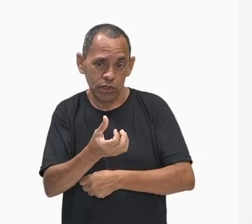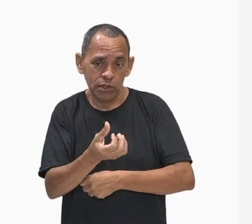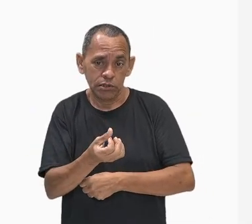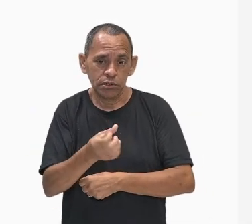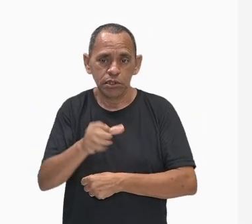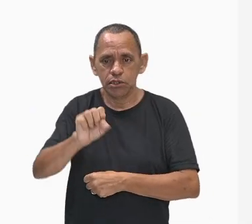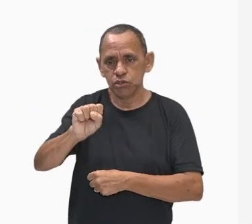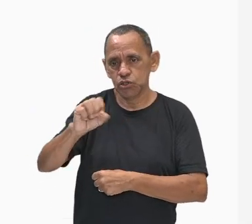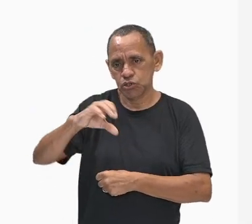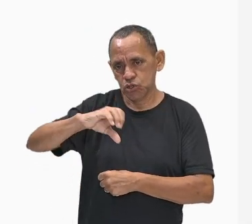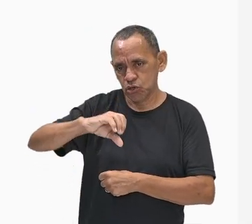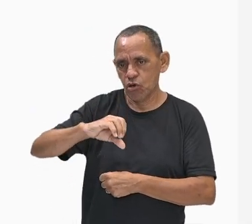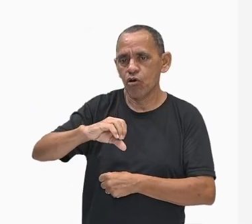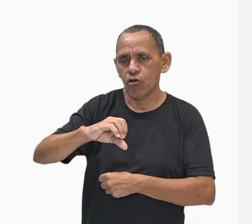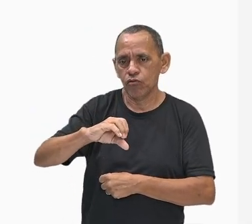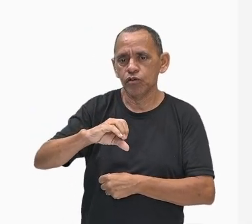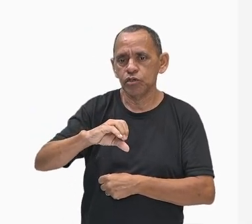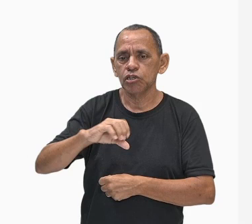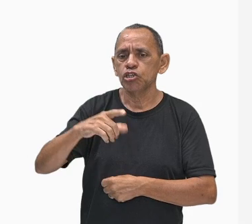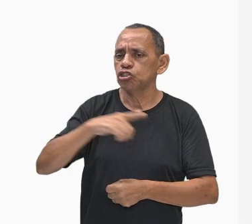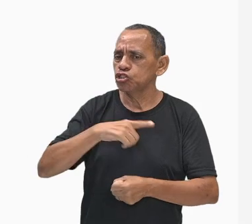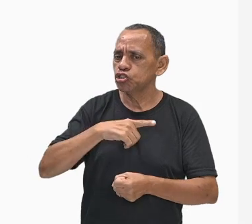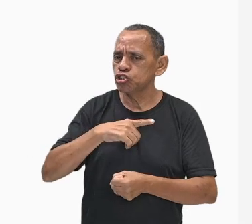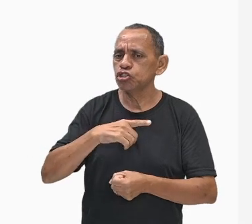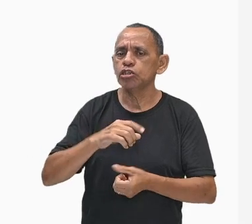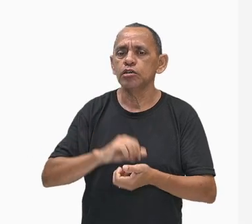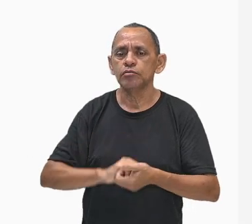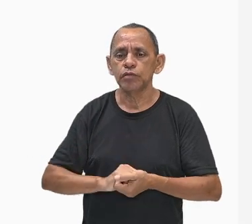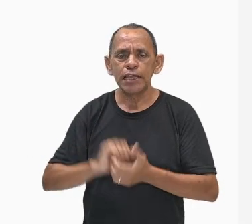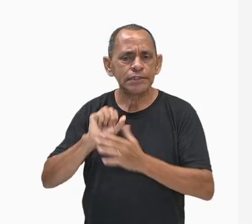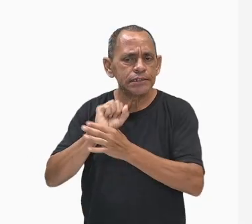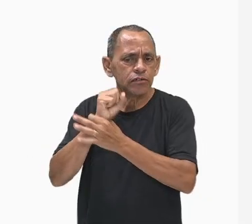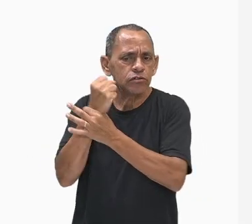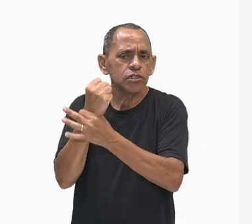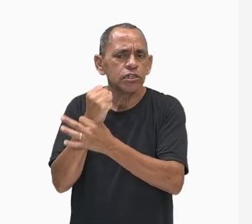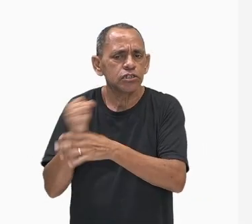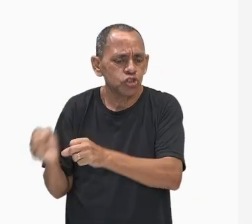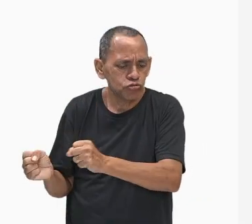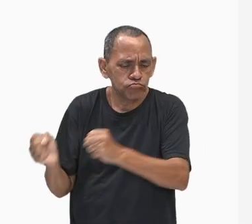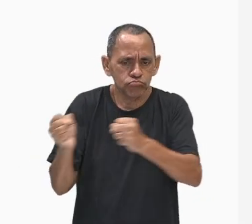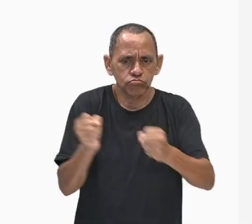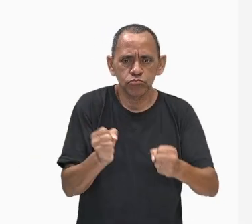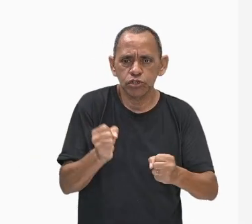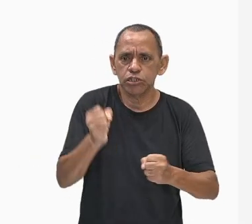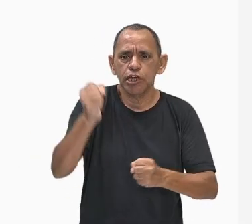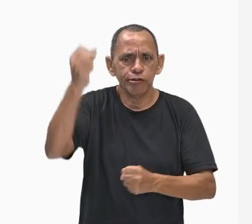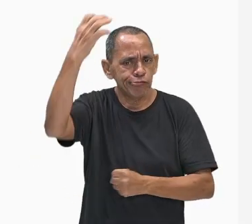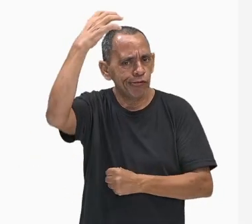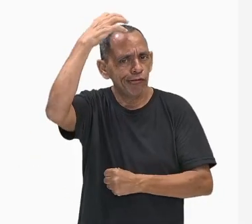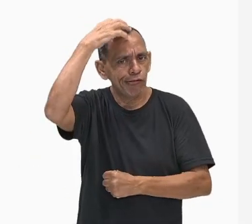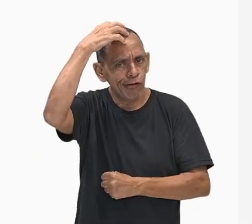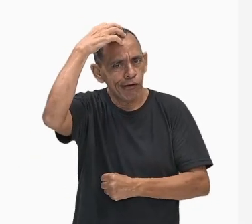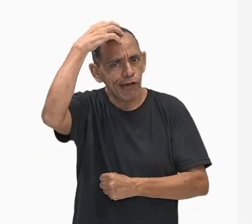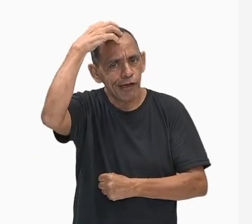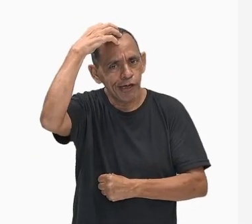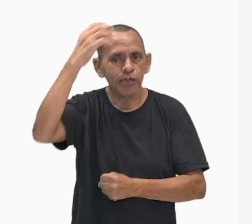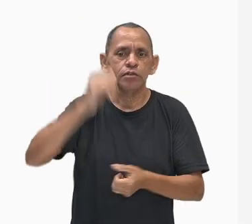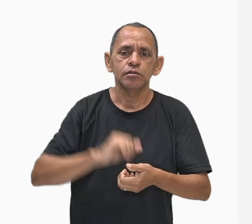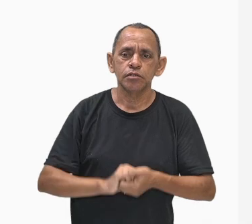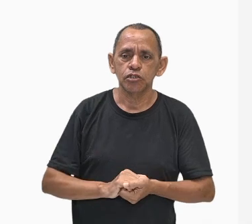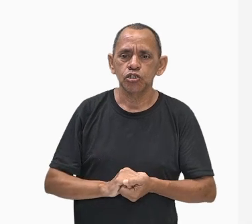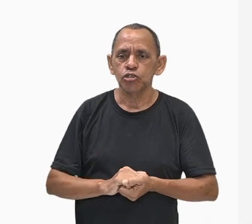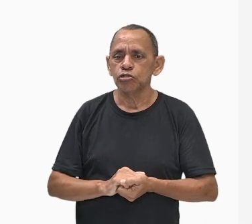1689, e garantia a limitação do poder do rei e que as decisões políticas da Inglaterra